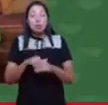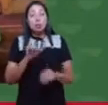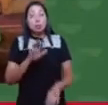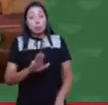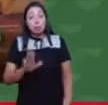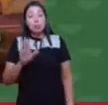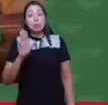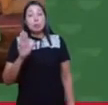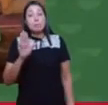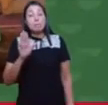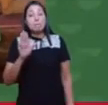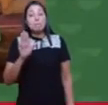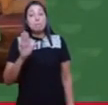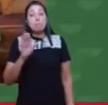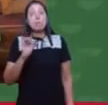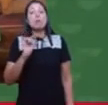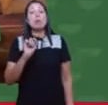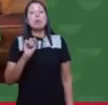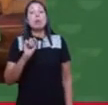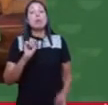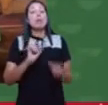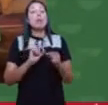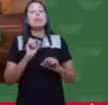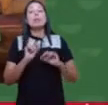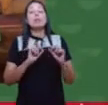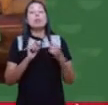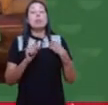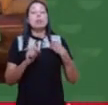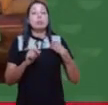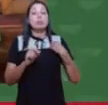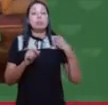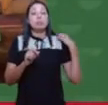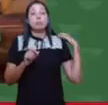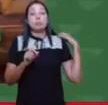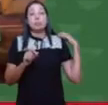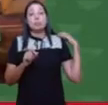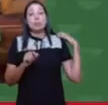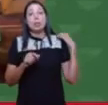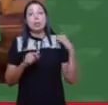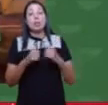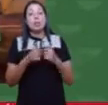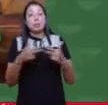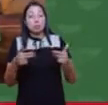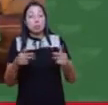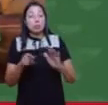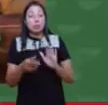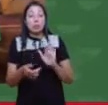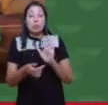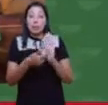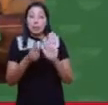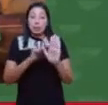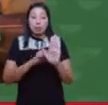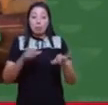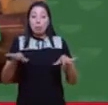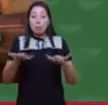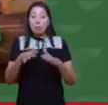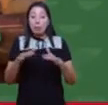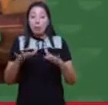Lula, isso fez com que as placas tectônicas da política